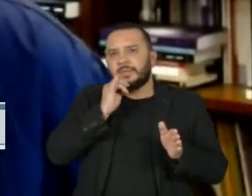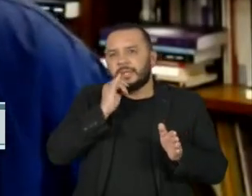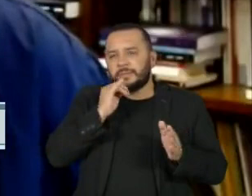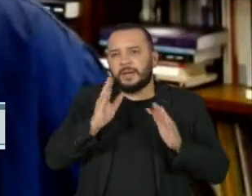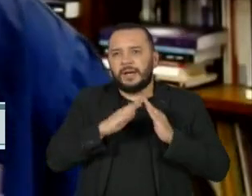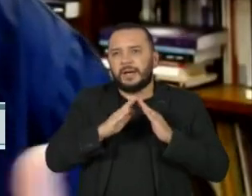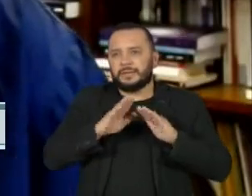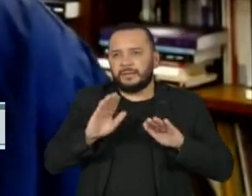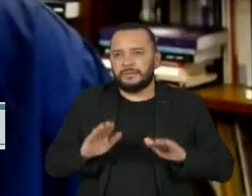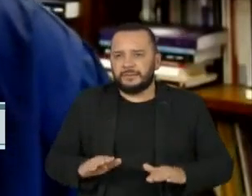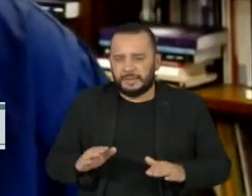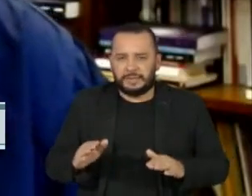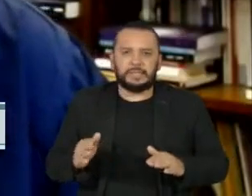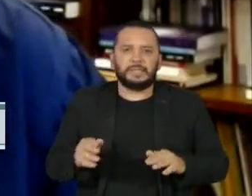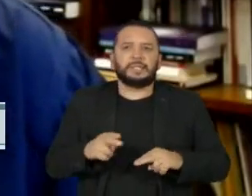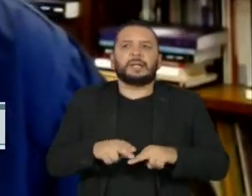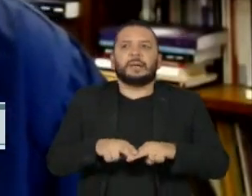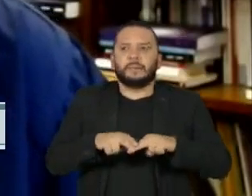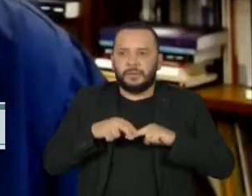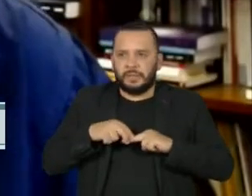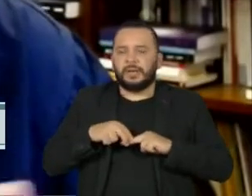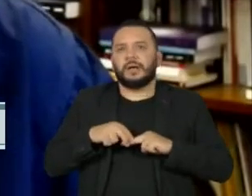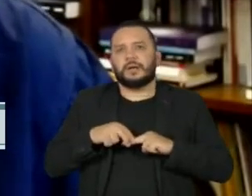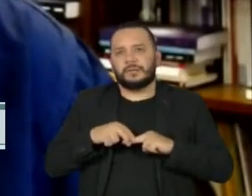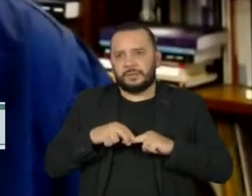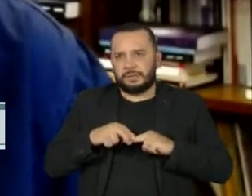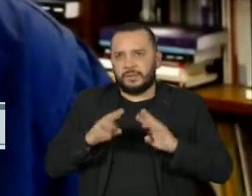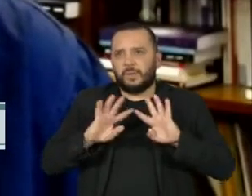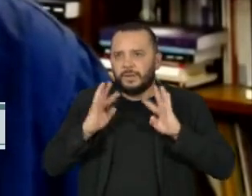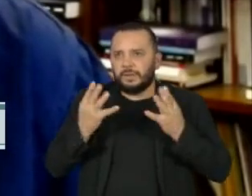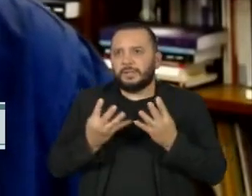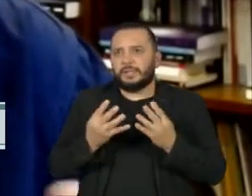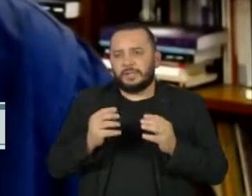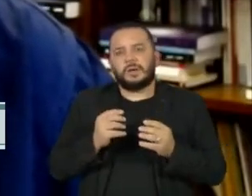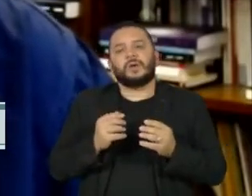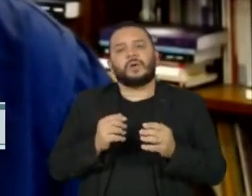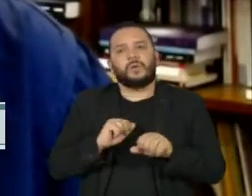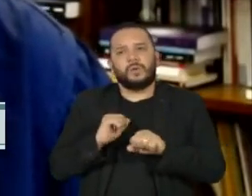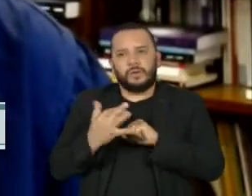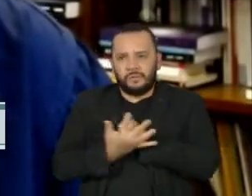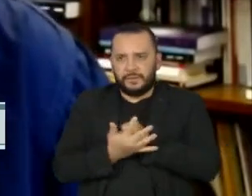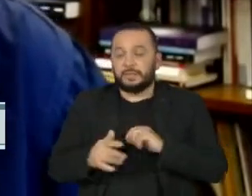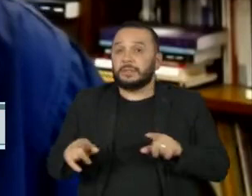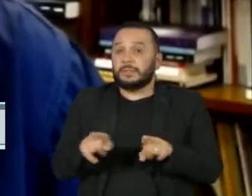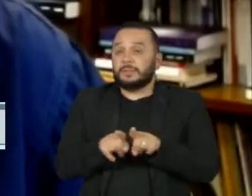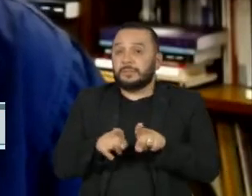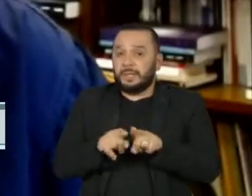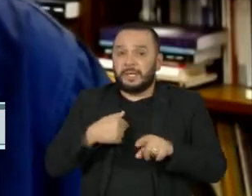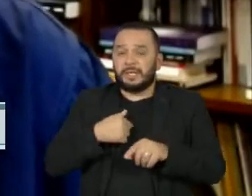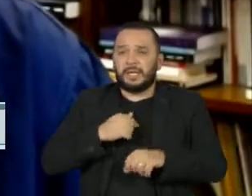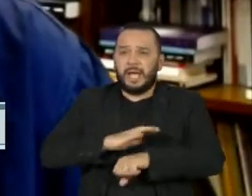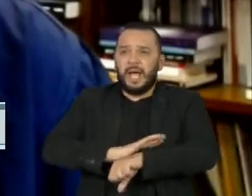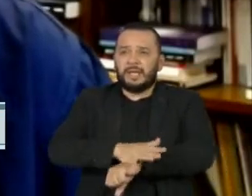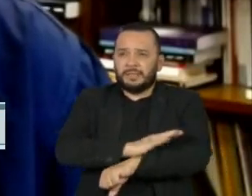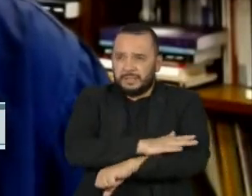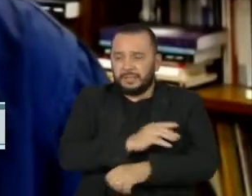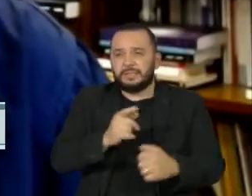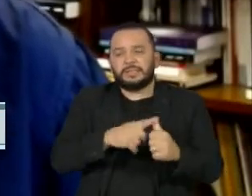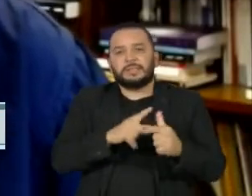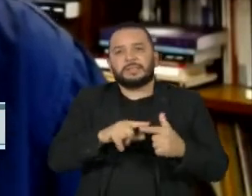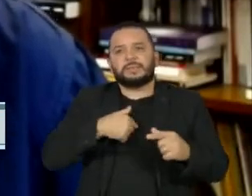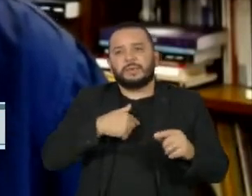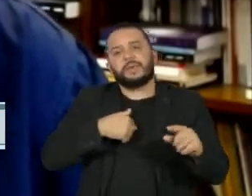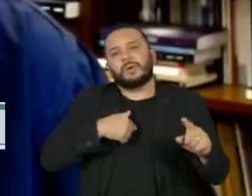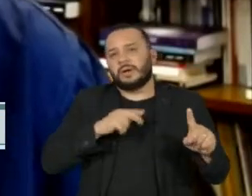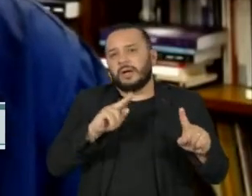isolamento social, trazido pela quarentena da Covid, até situações como racismo,